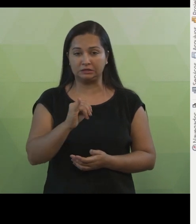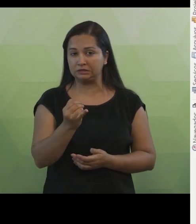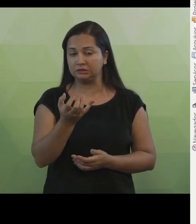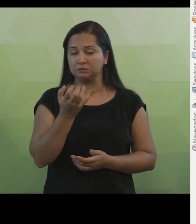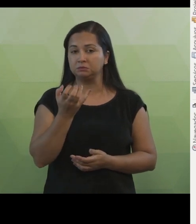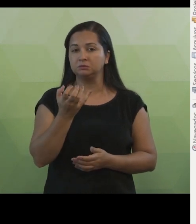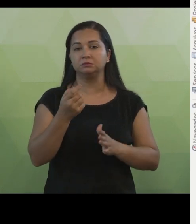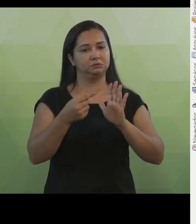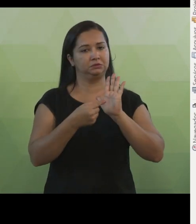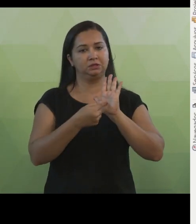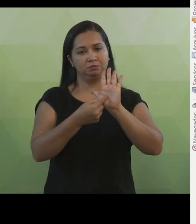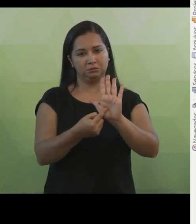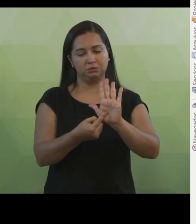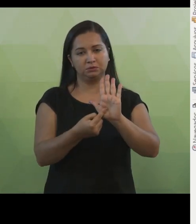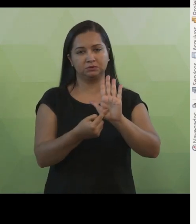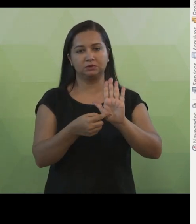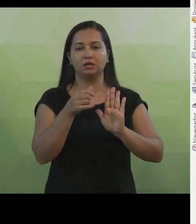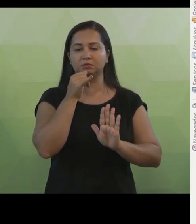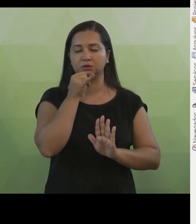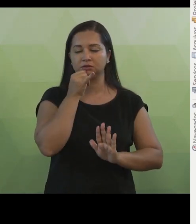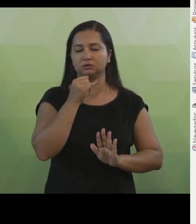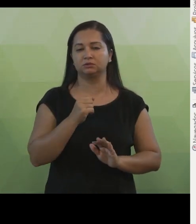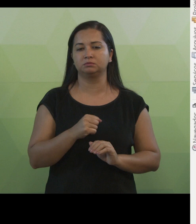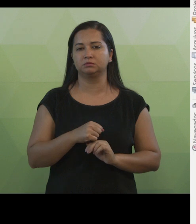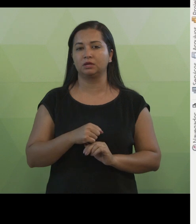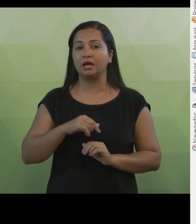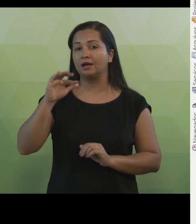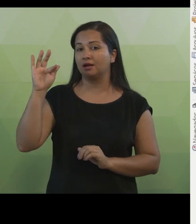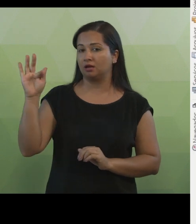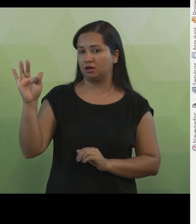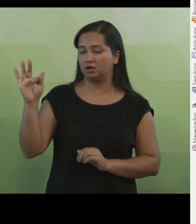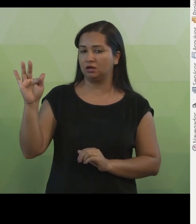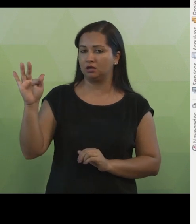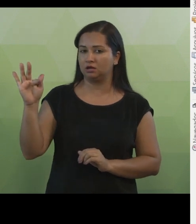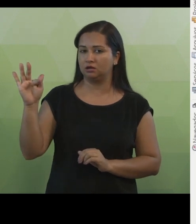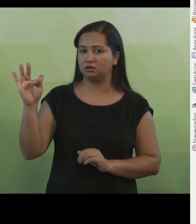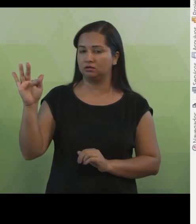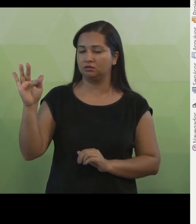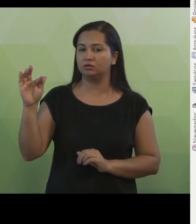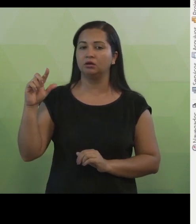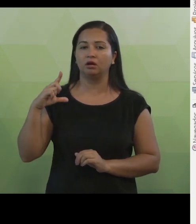e E, que é do tipo double, com 4.75.